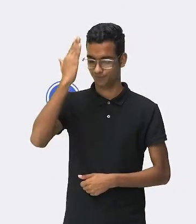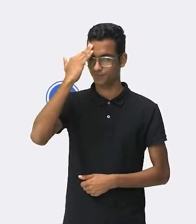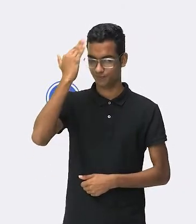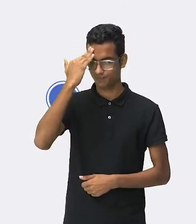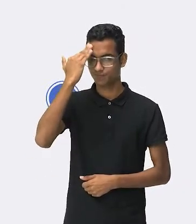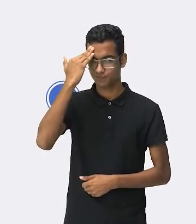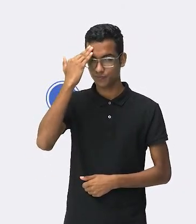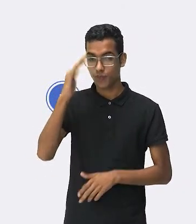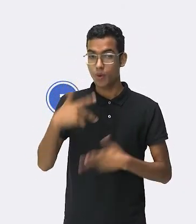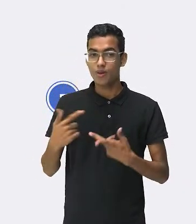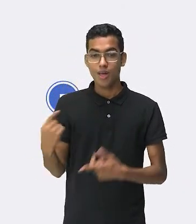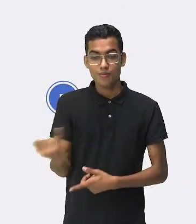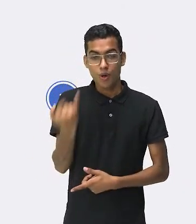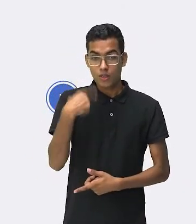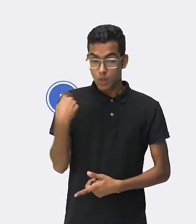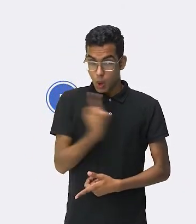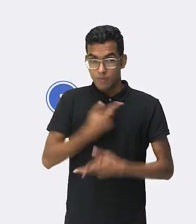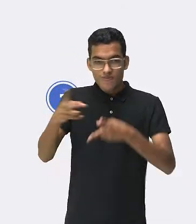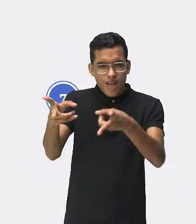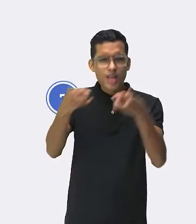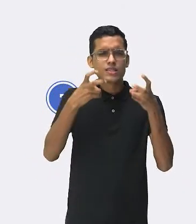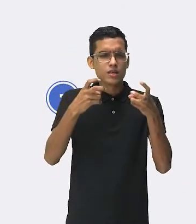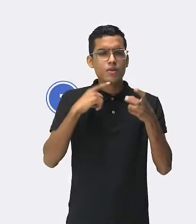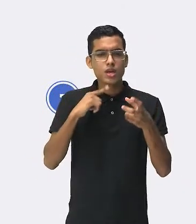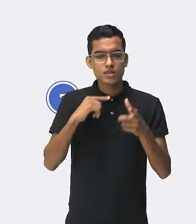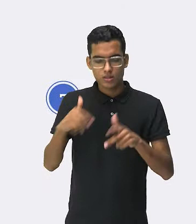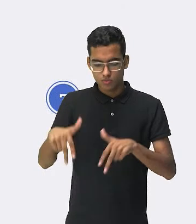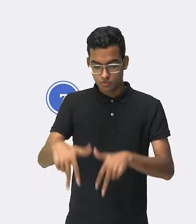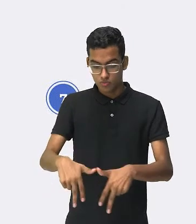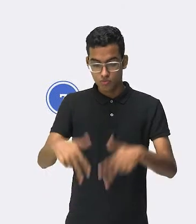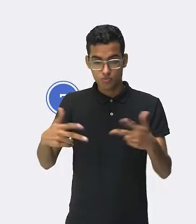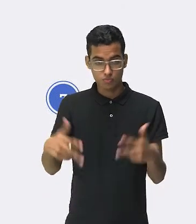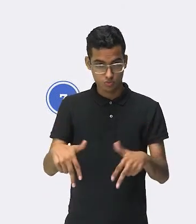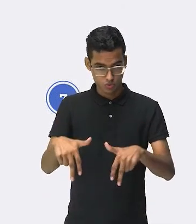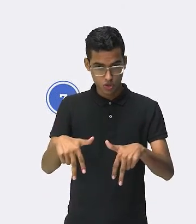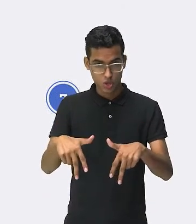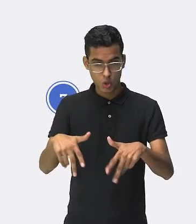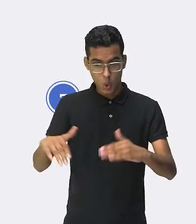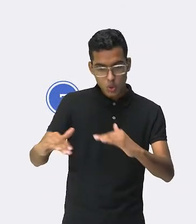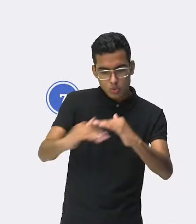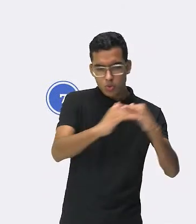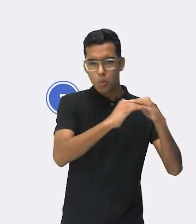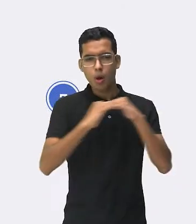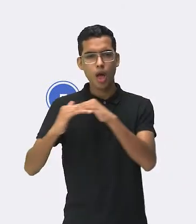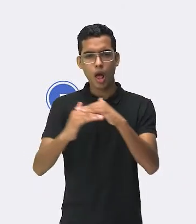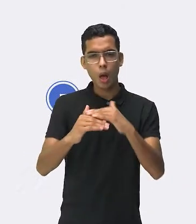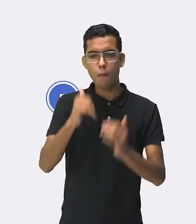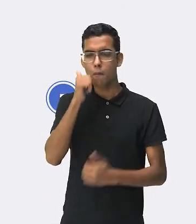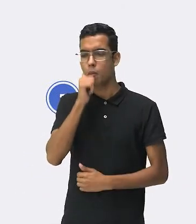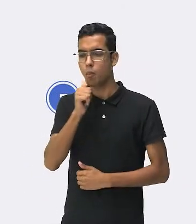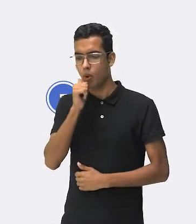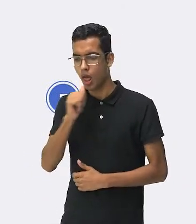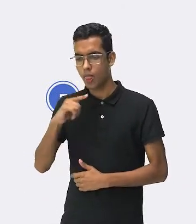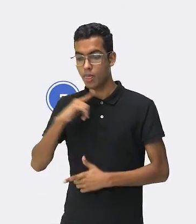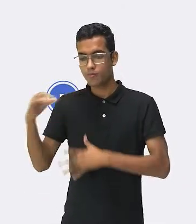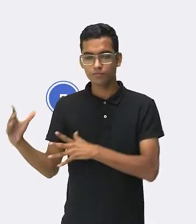gente perceber que alcançar a igualdade de gênero e empoderar todas as mulheres e meninas, não somente no esporte, mas em